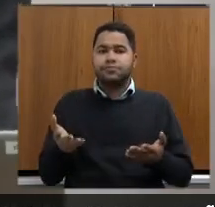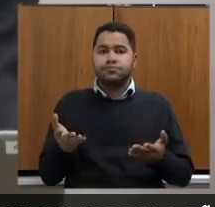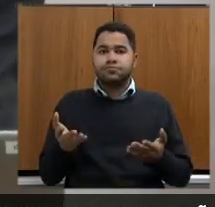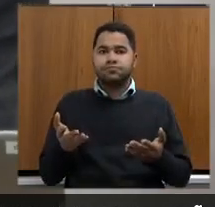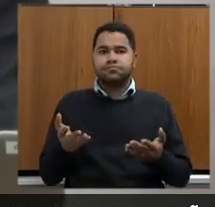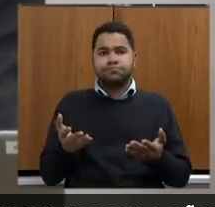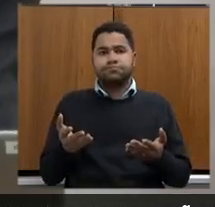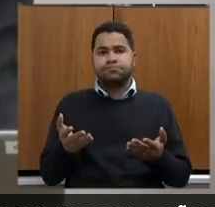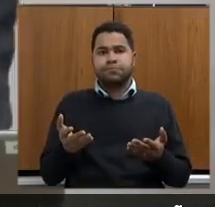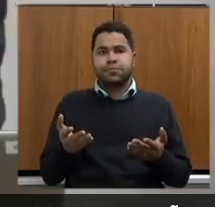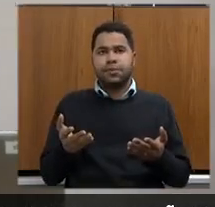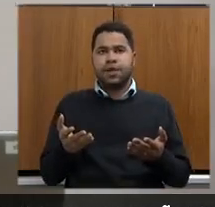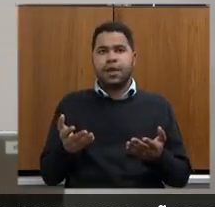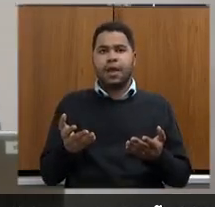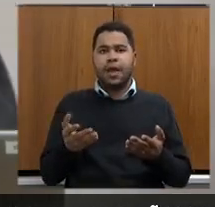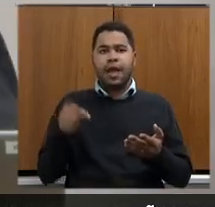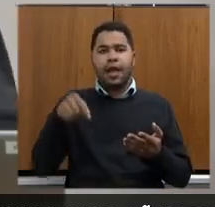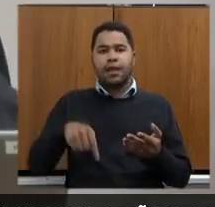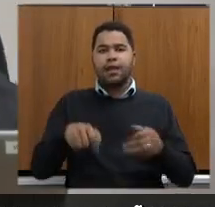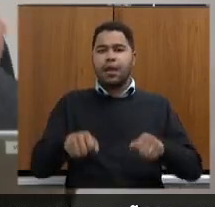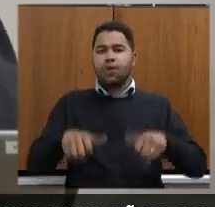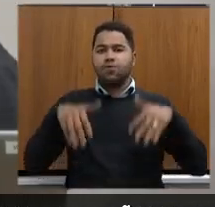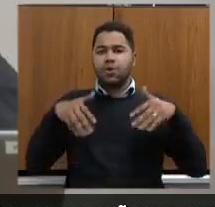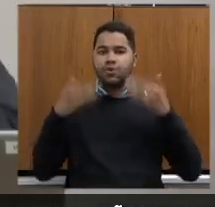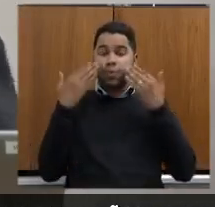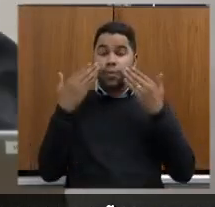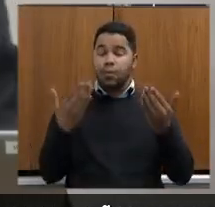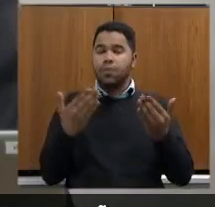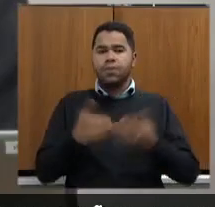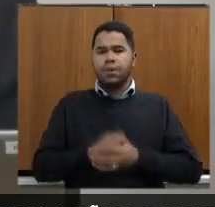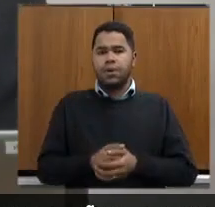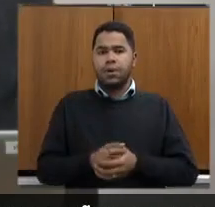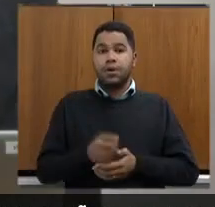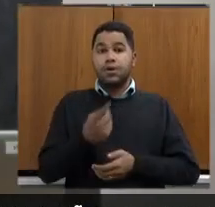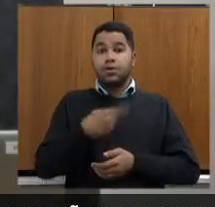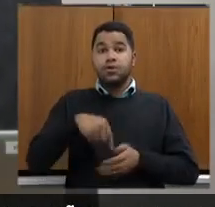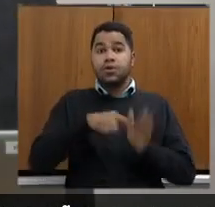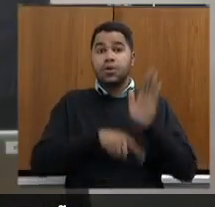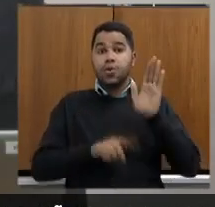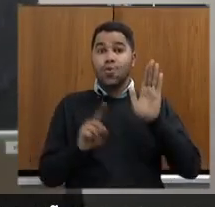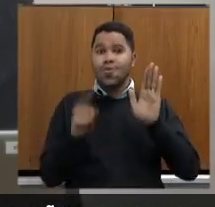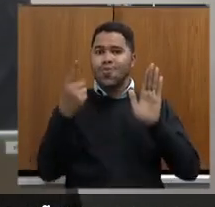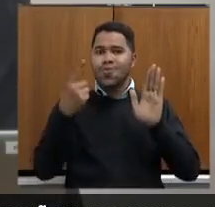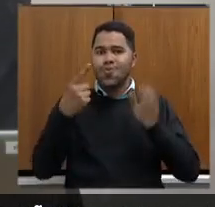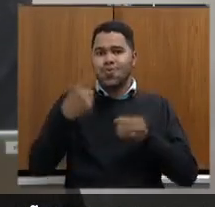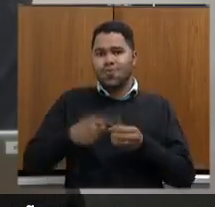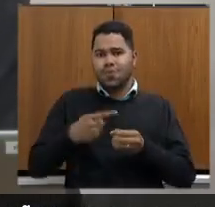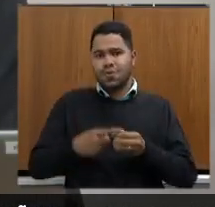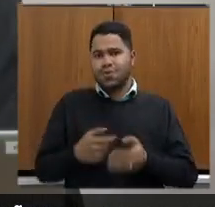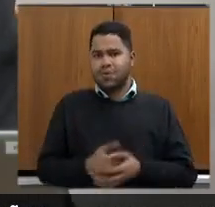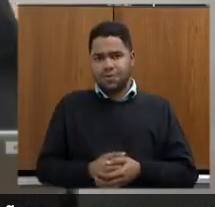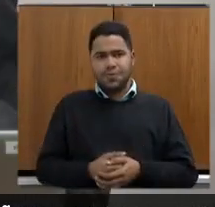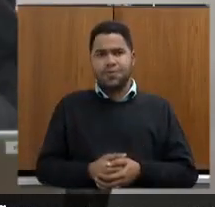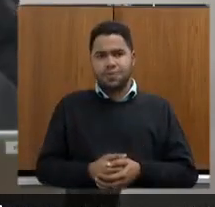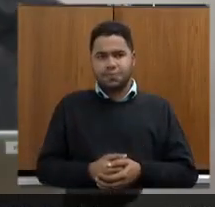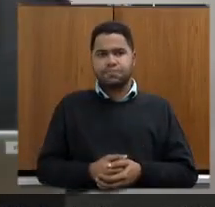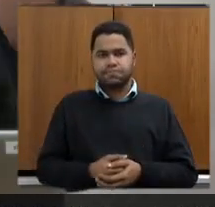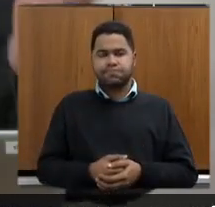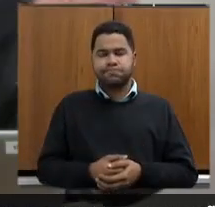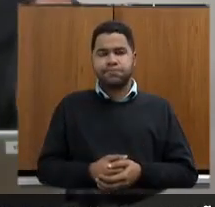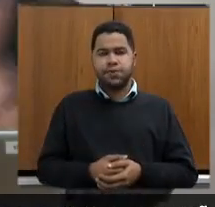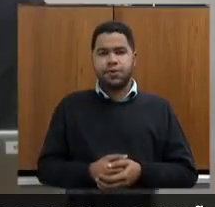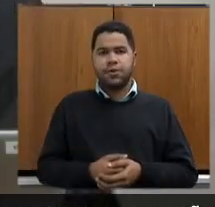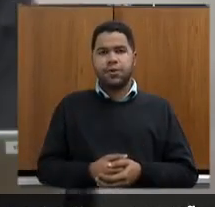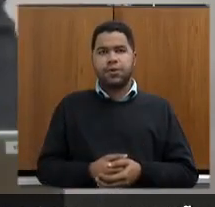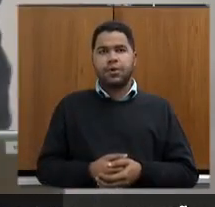se não podia fazer audiência pública aqui nós somos em exceção de um município é porque não